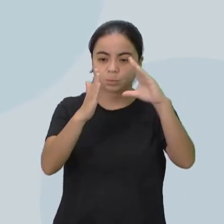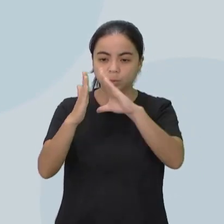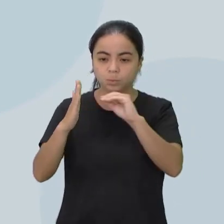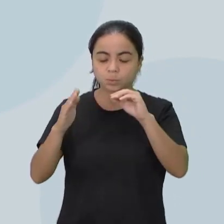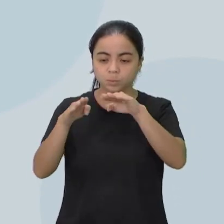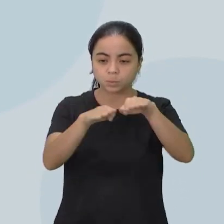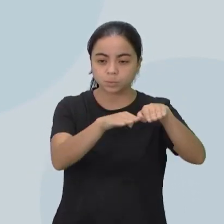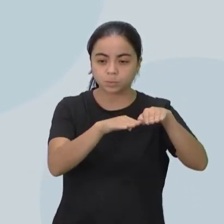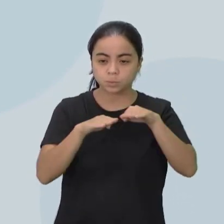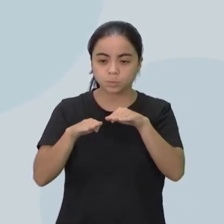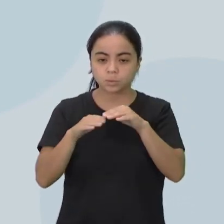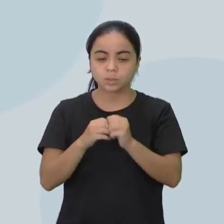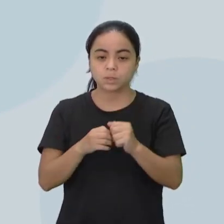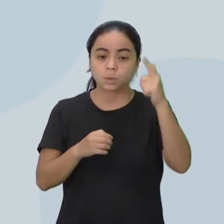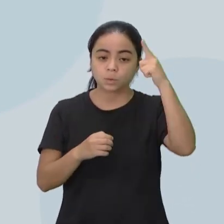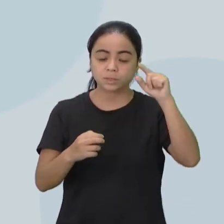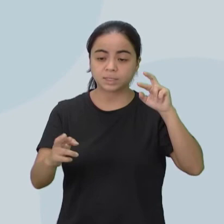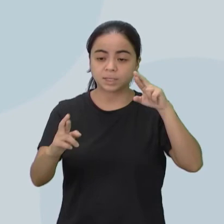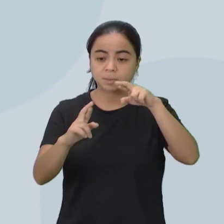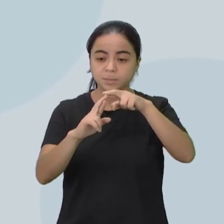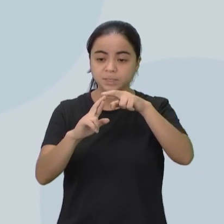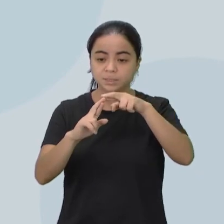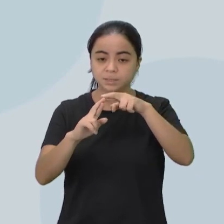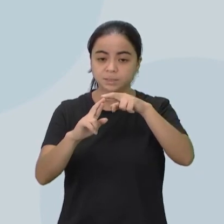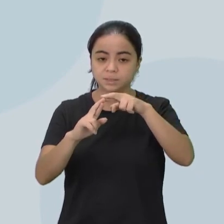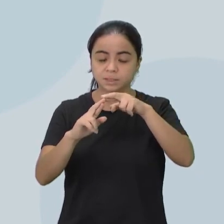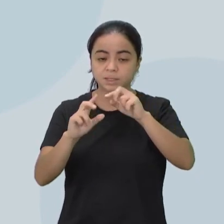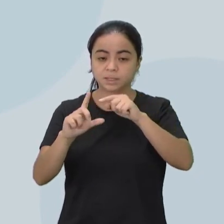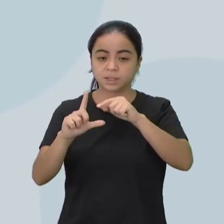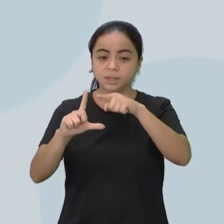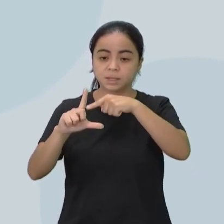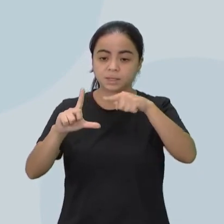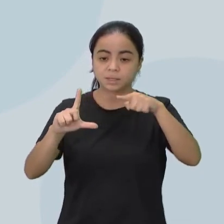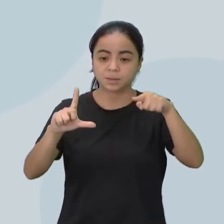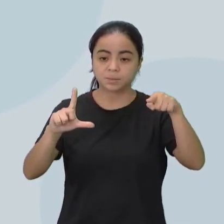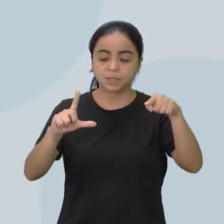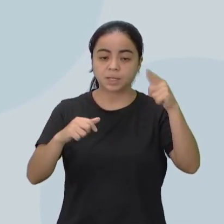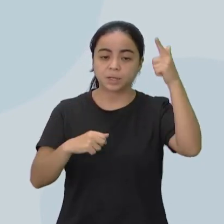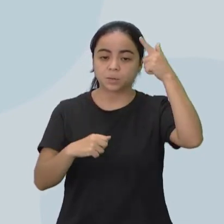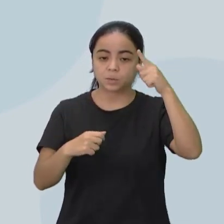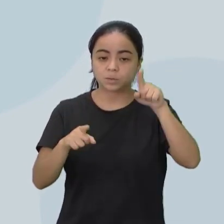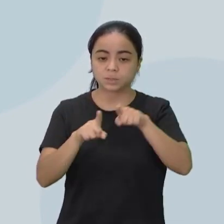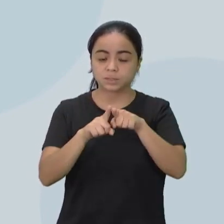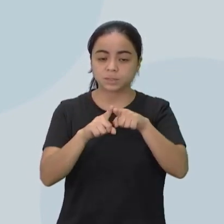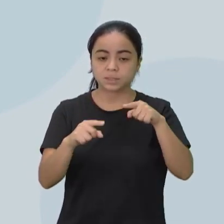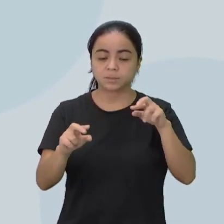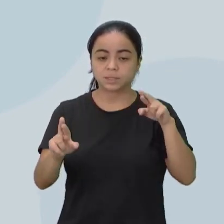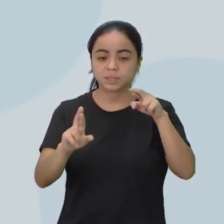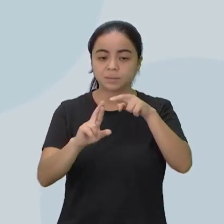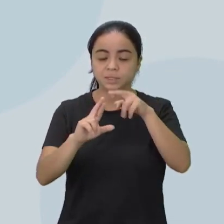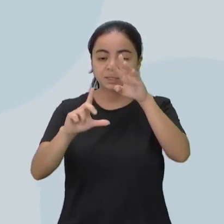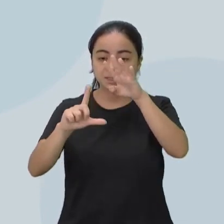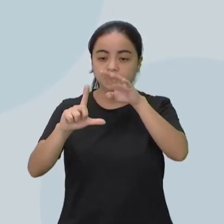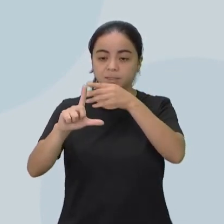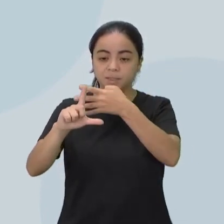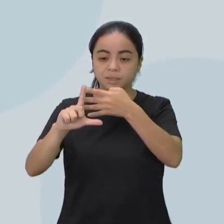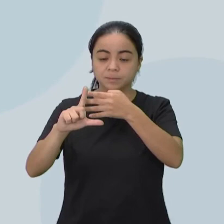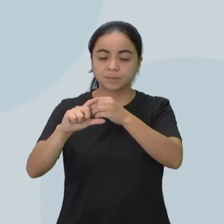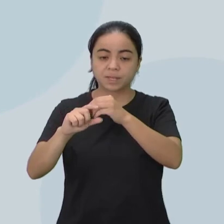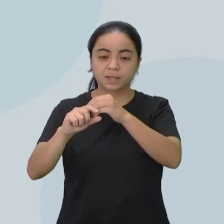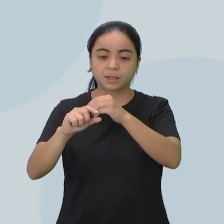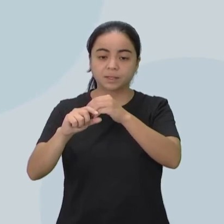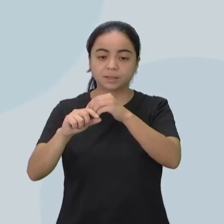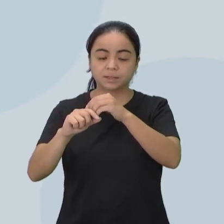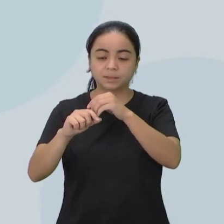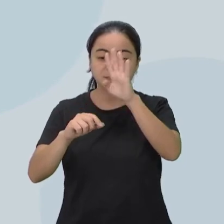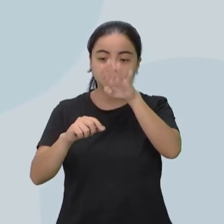consegue representar por tabela e também a gente consegue representar aí na forma de gráfico, tá certo? Tem um